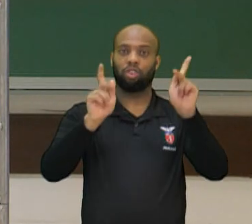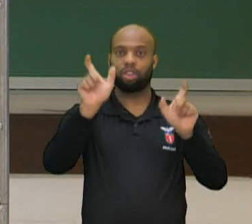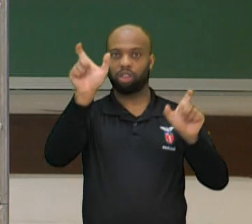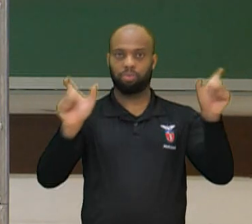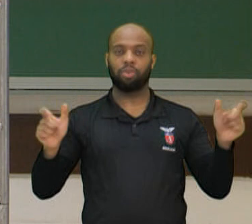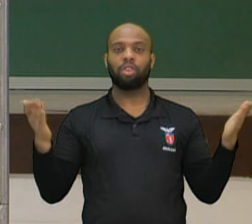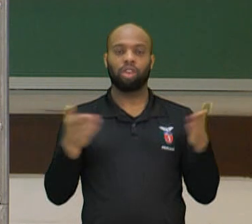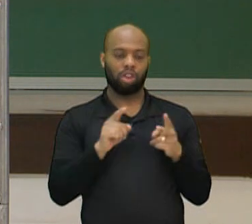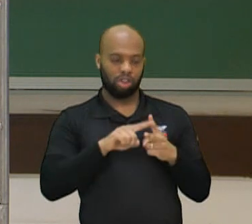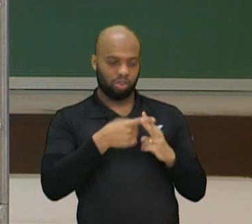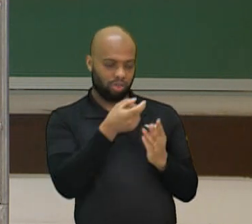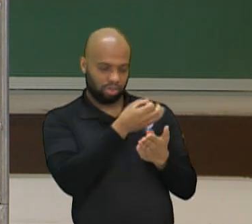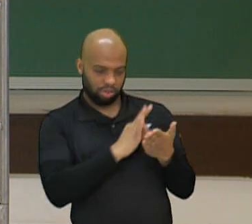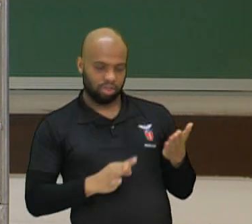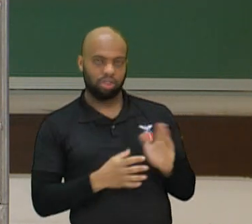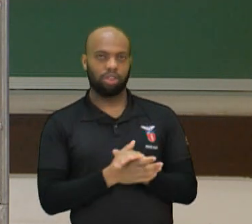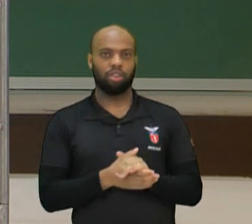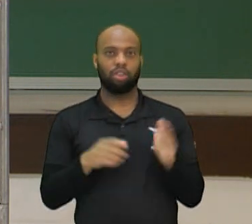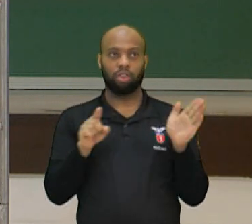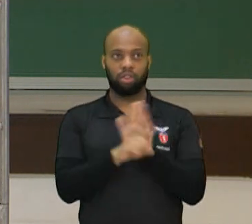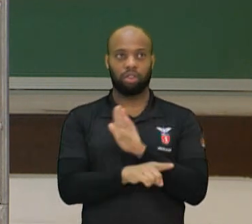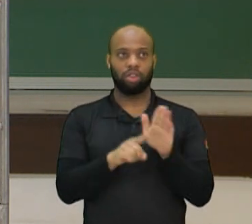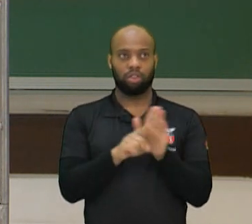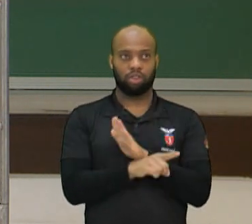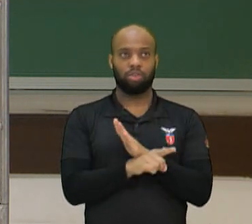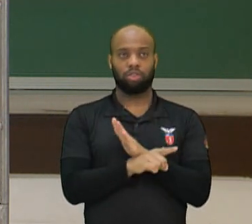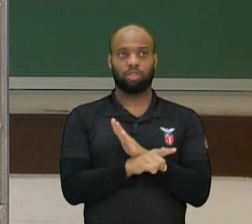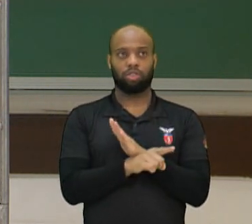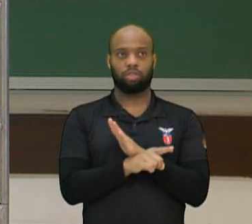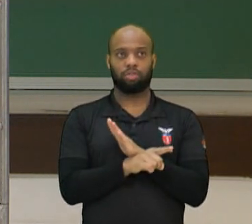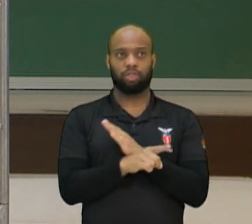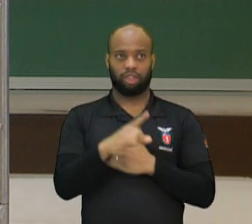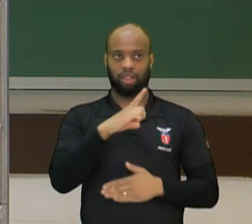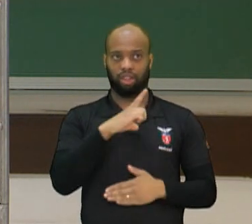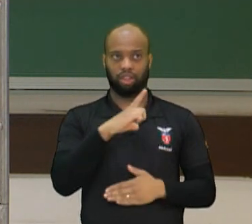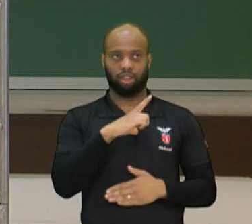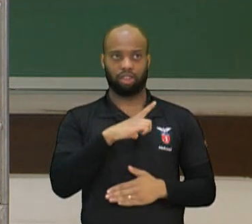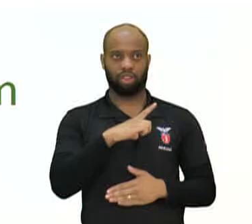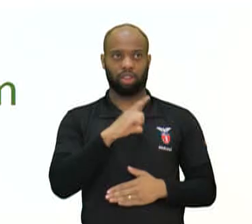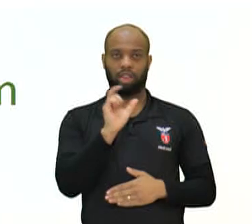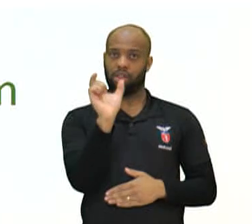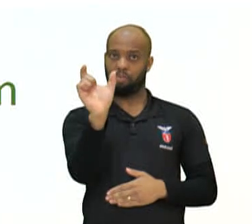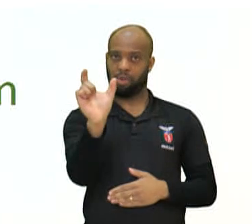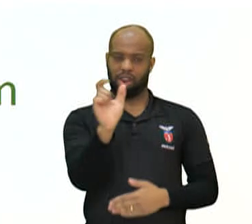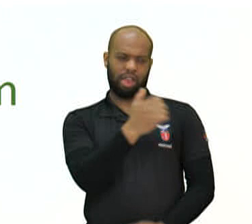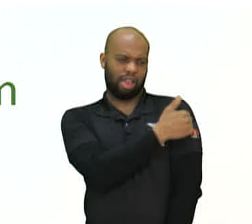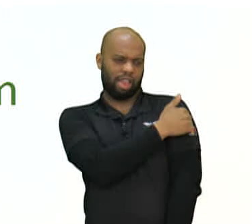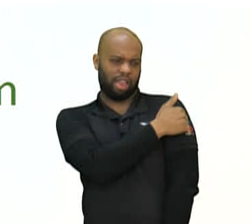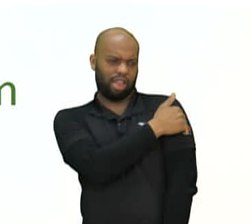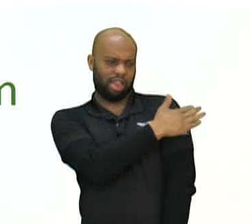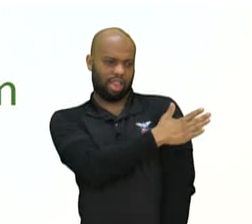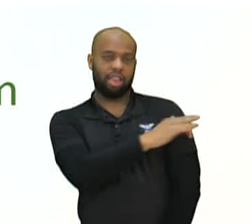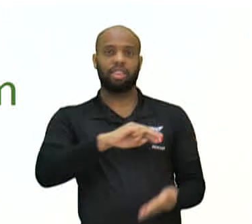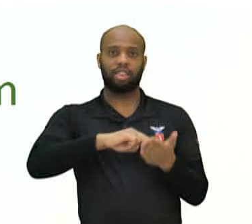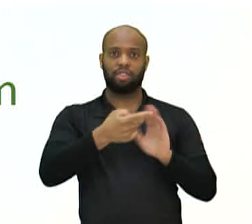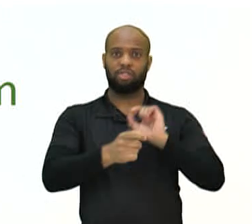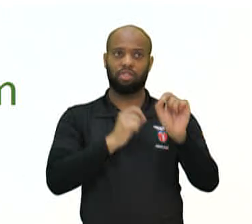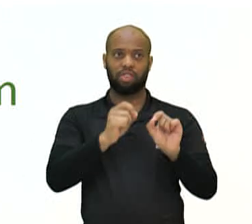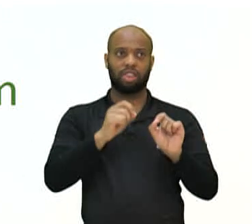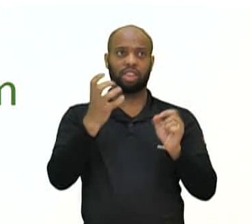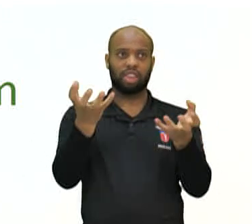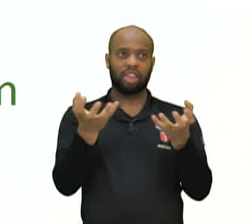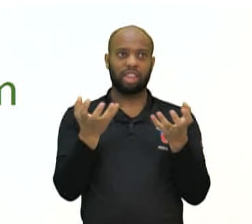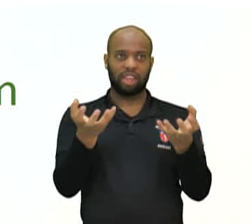Ok? Vamos corrigir. A questão número 1, a palavra discriminação significa tratamento